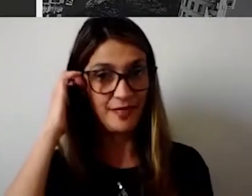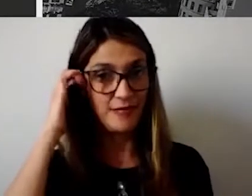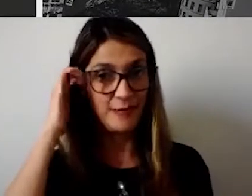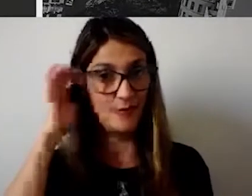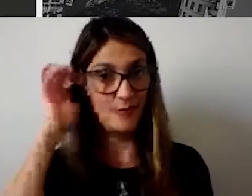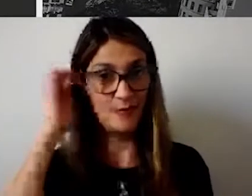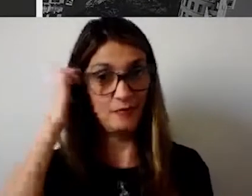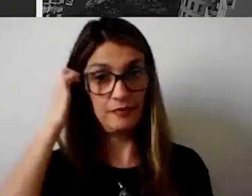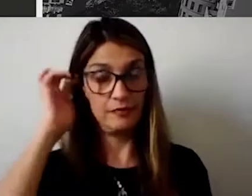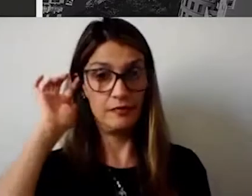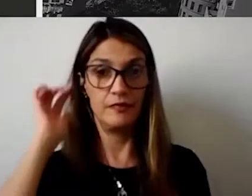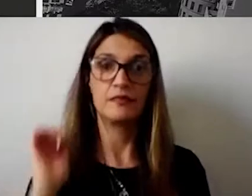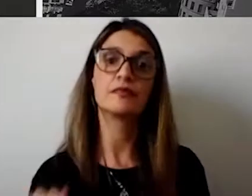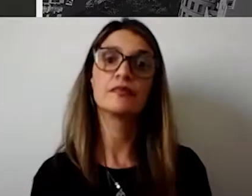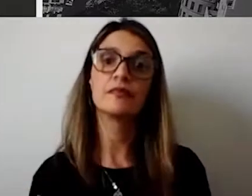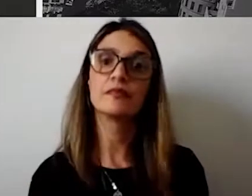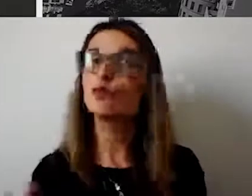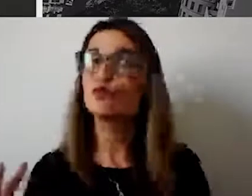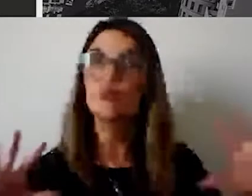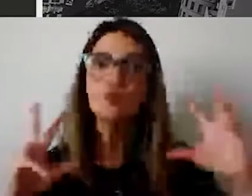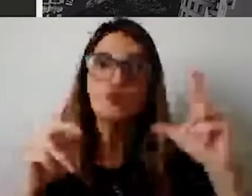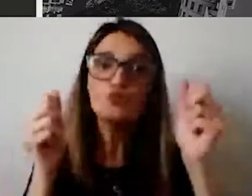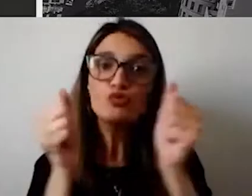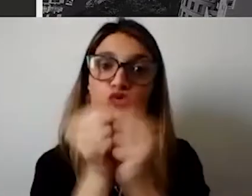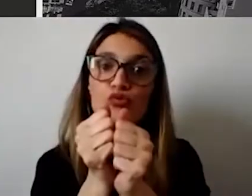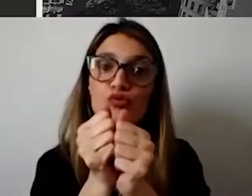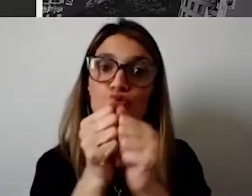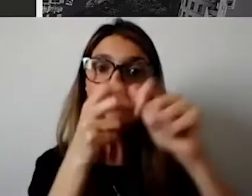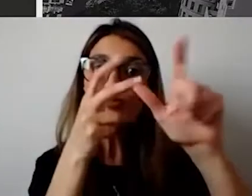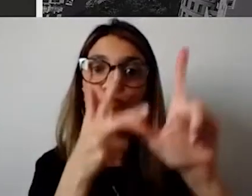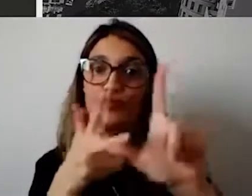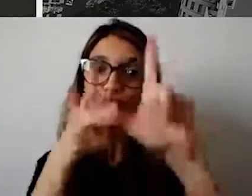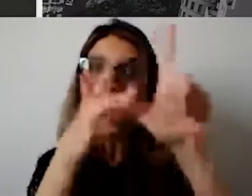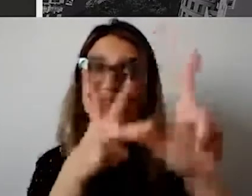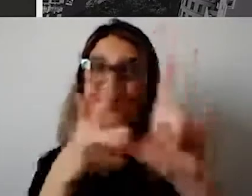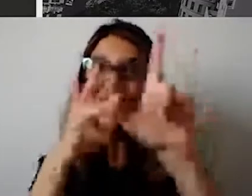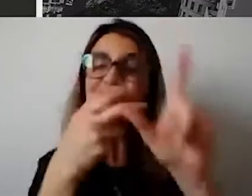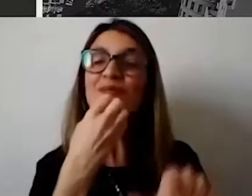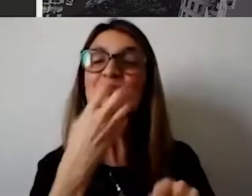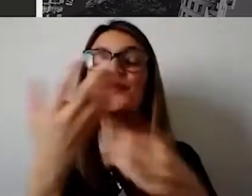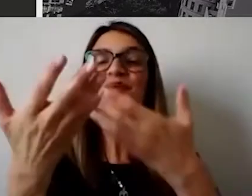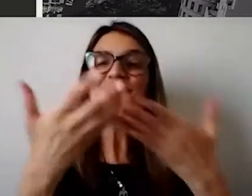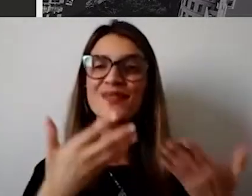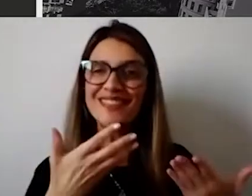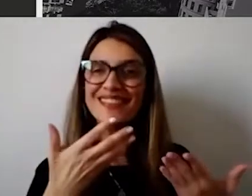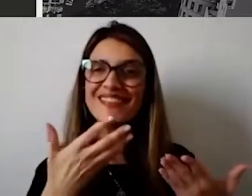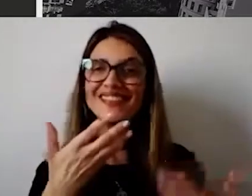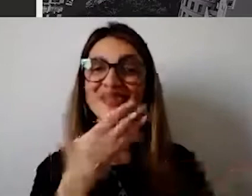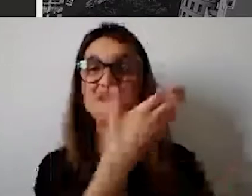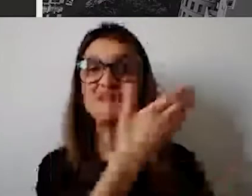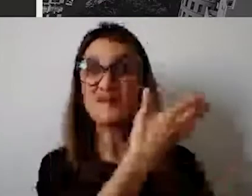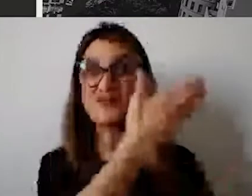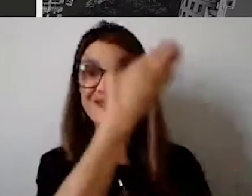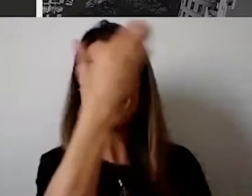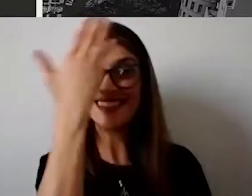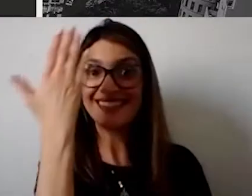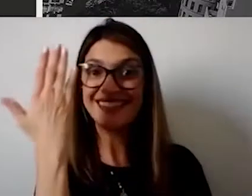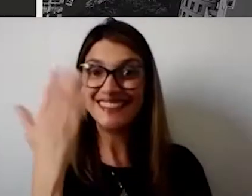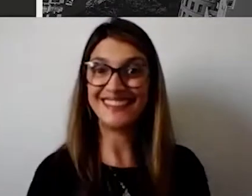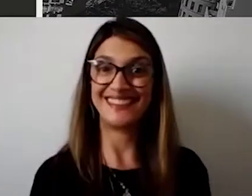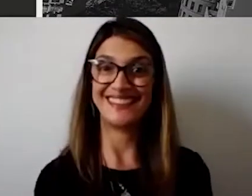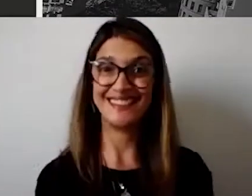Todo mundo aqui comigo na tela, a gente agora quer dar as boas-vindas para vocês. São vocês, Virgílio